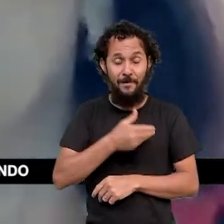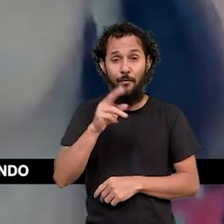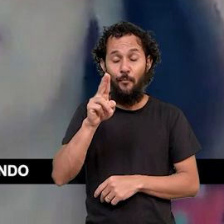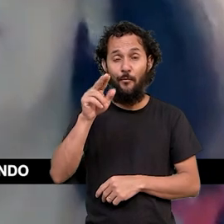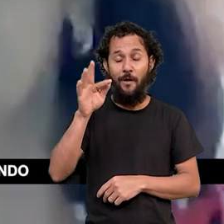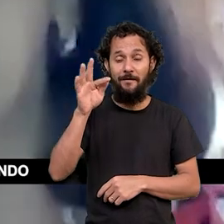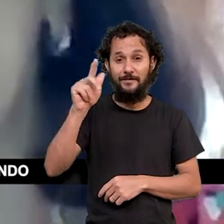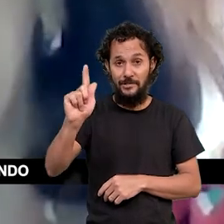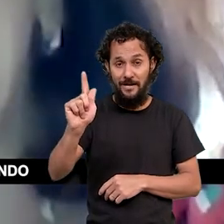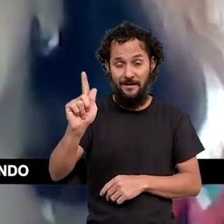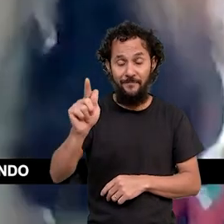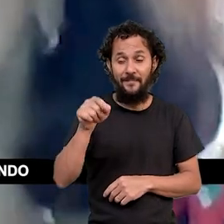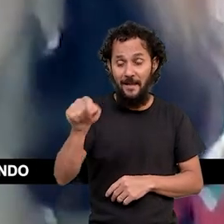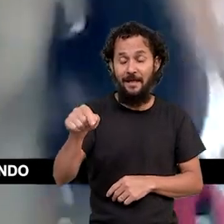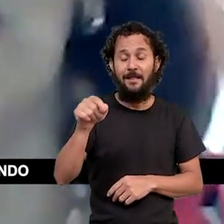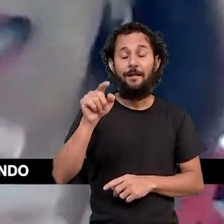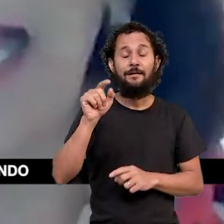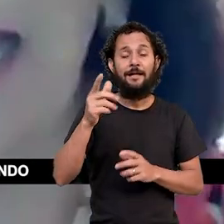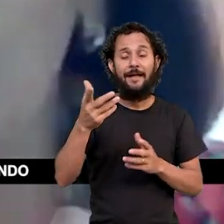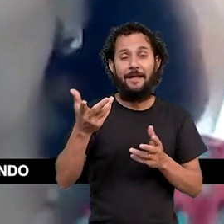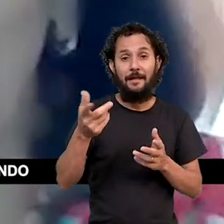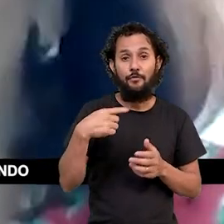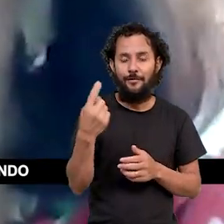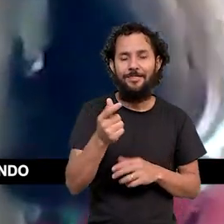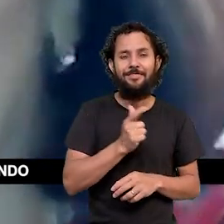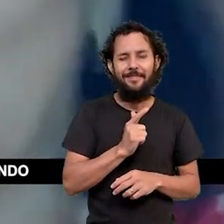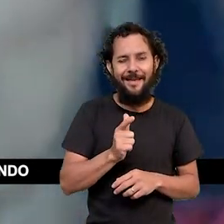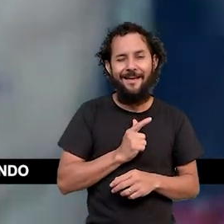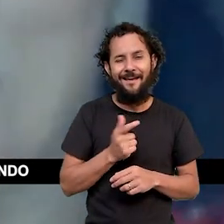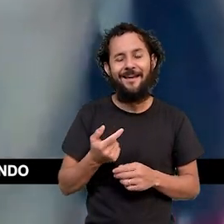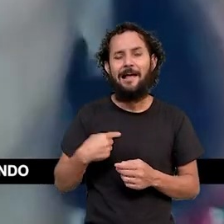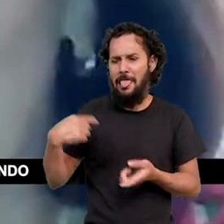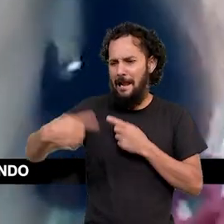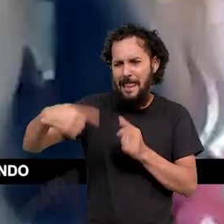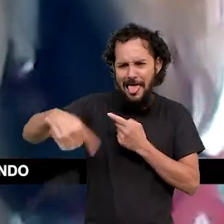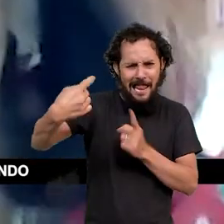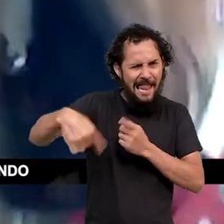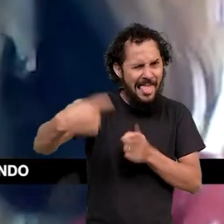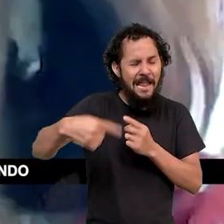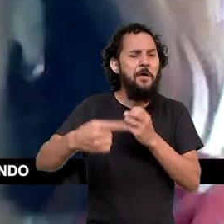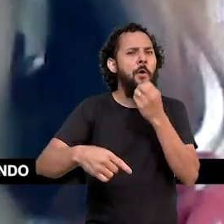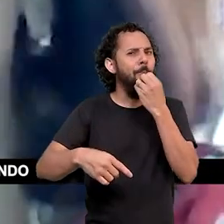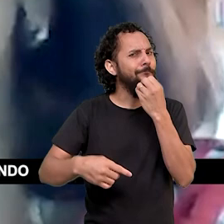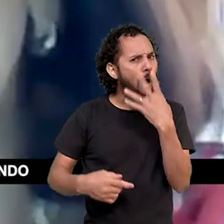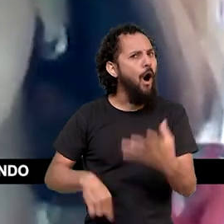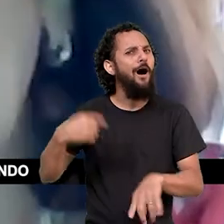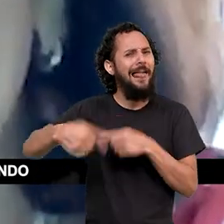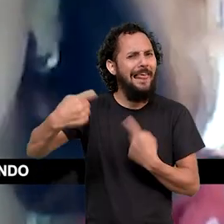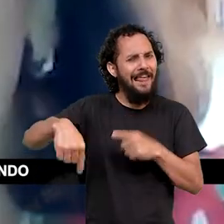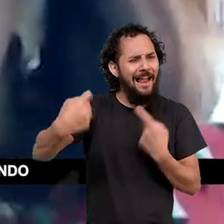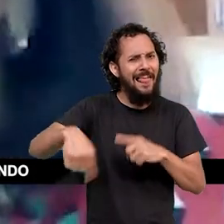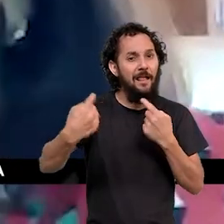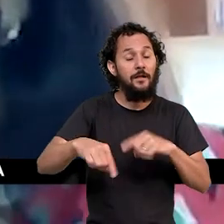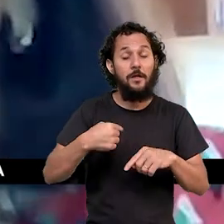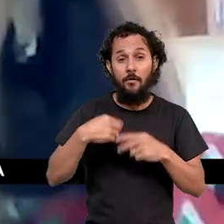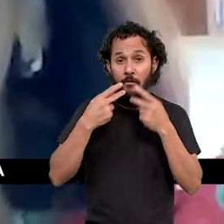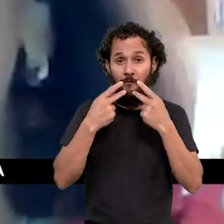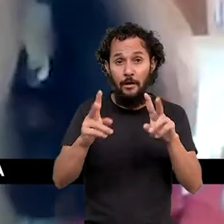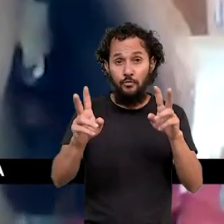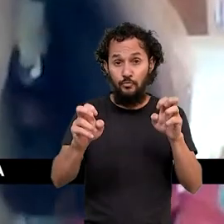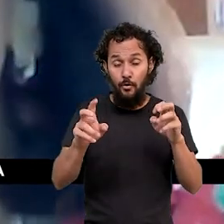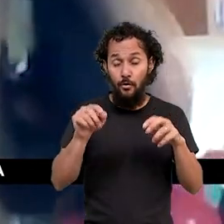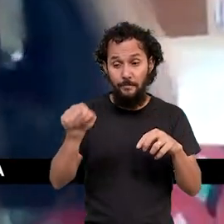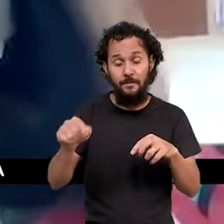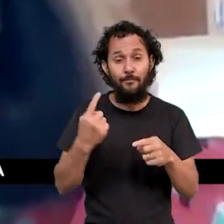da UFG, que ela, às vezes nós temos assim, alguns embates, bons embates, discussões, quando eu falo